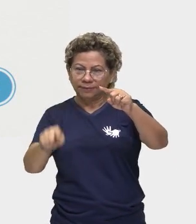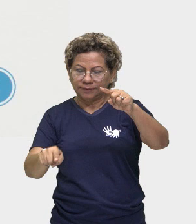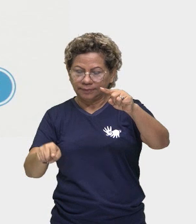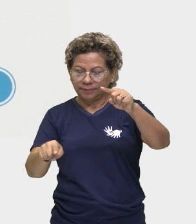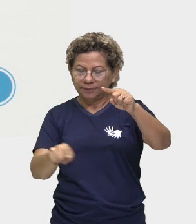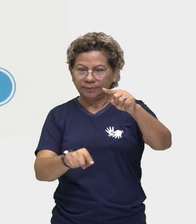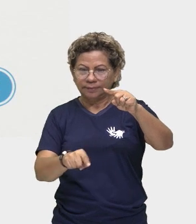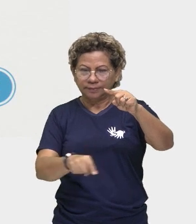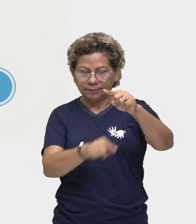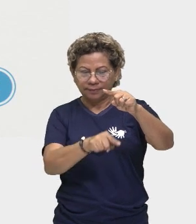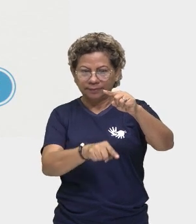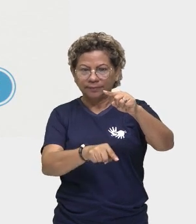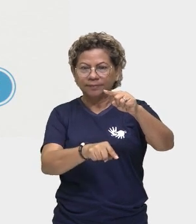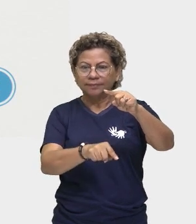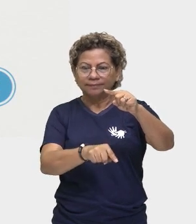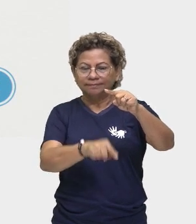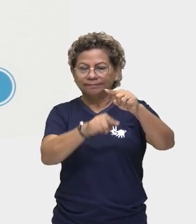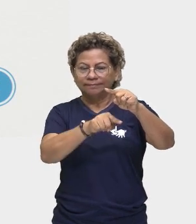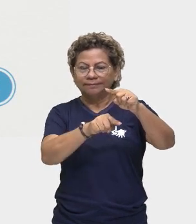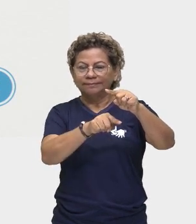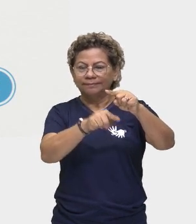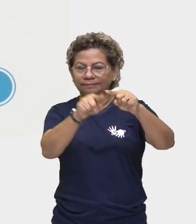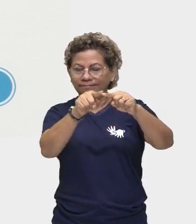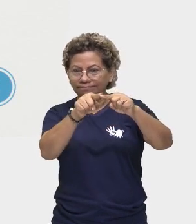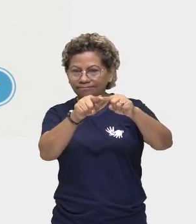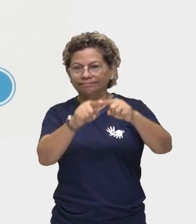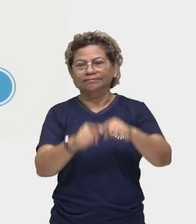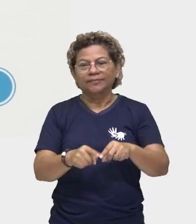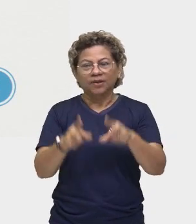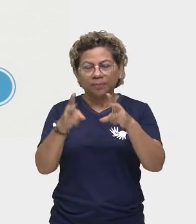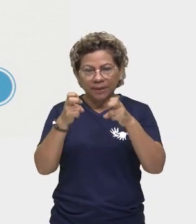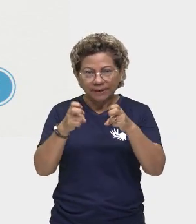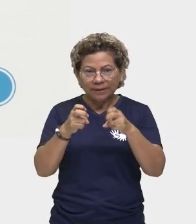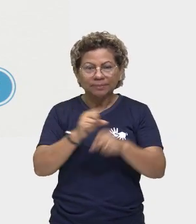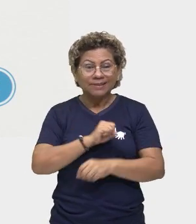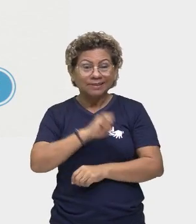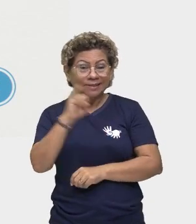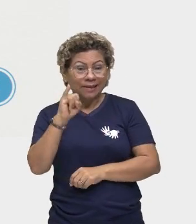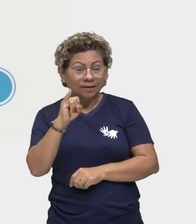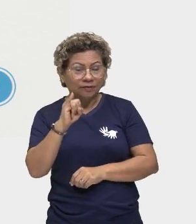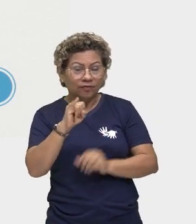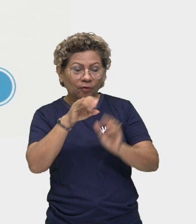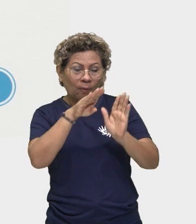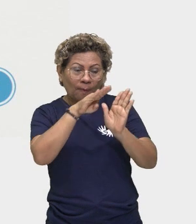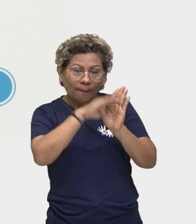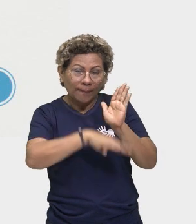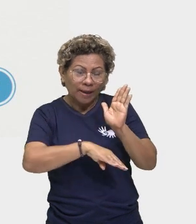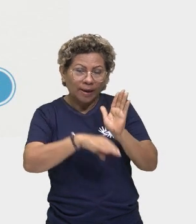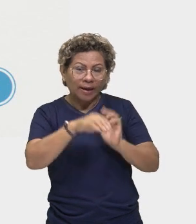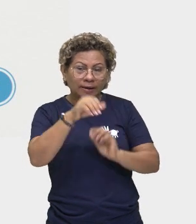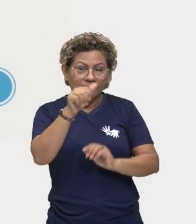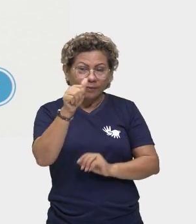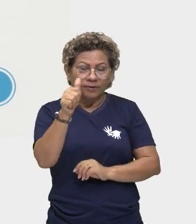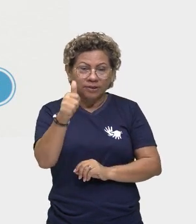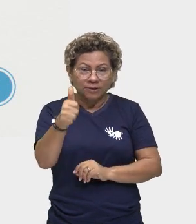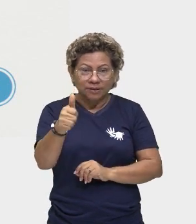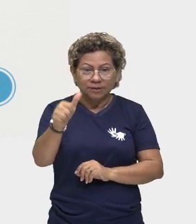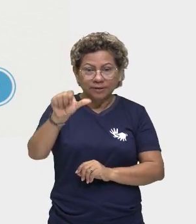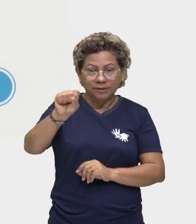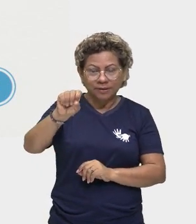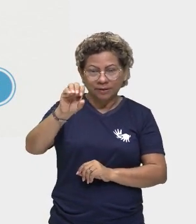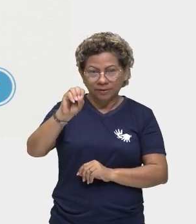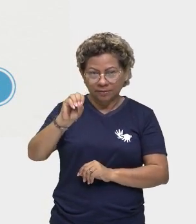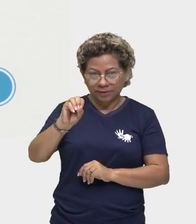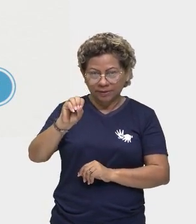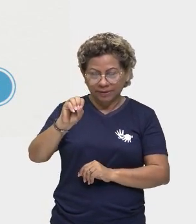Se os ângulos do polígono forem menores que 180 graus, ele é chamado de convexo. Então, todos esses